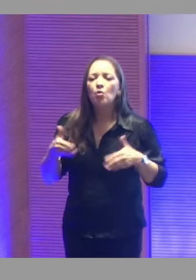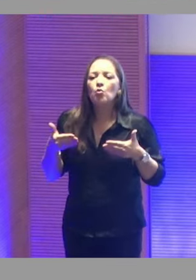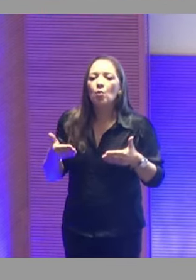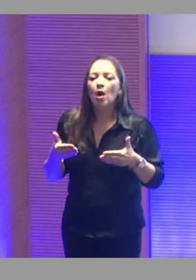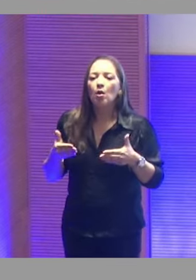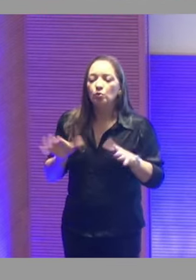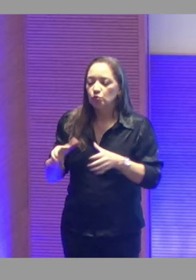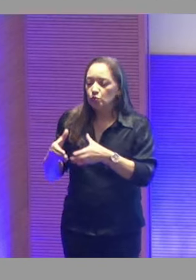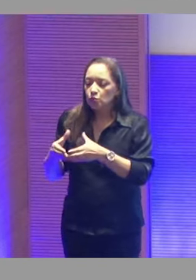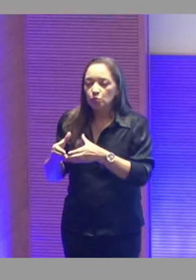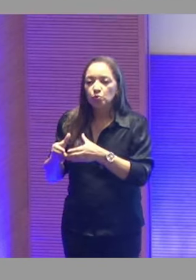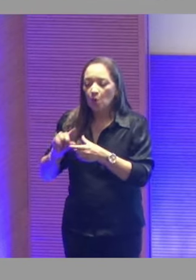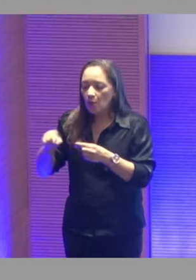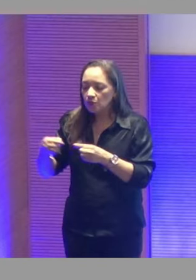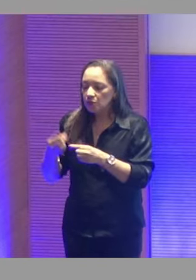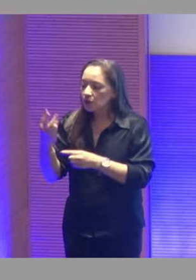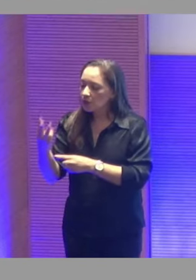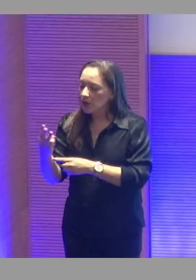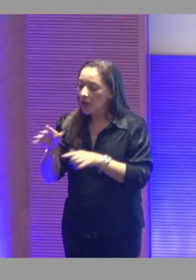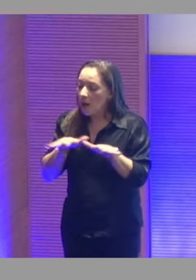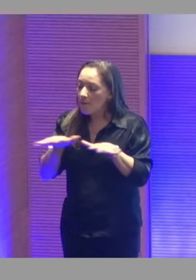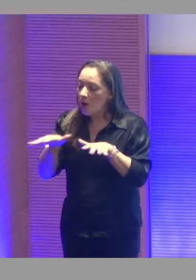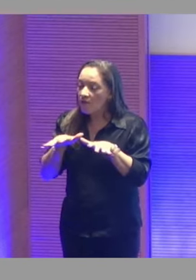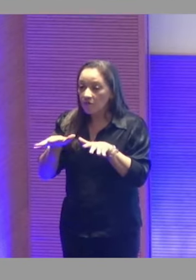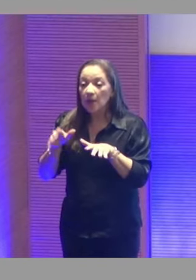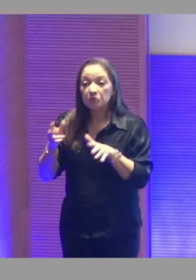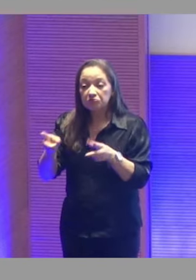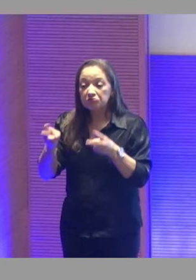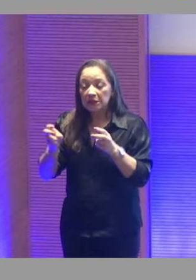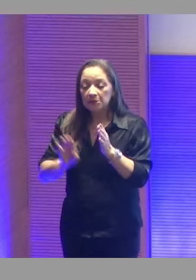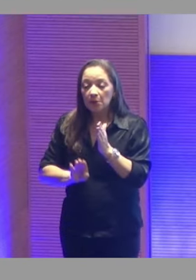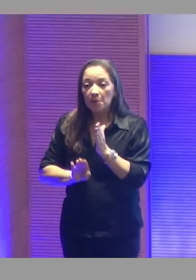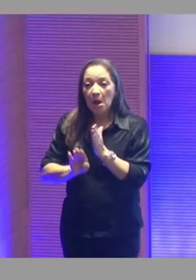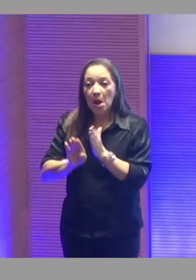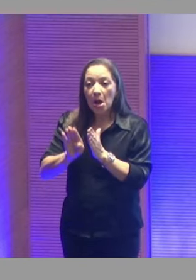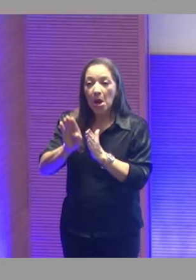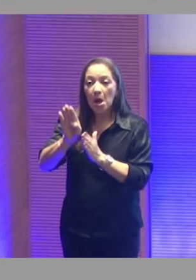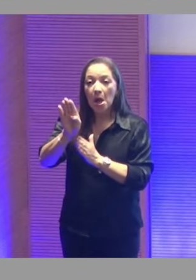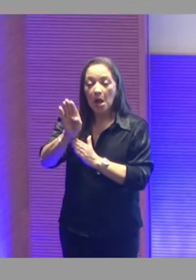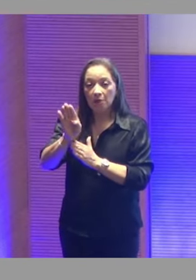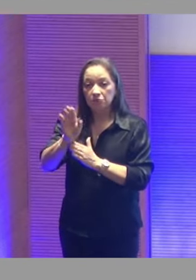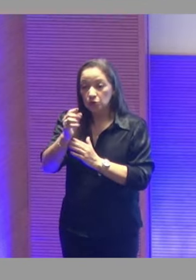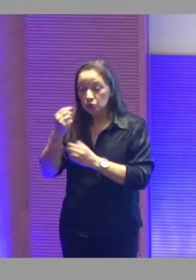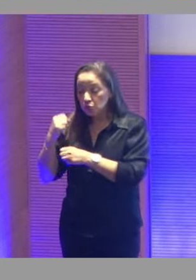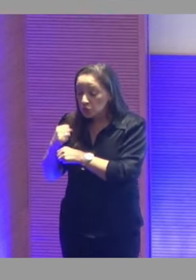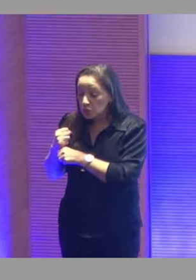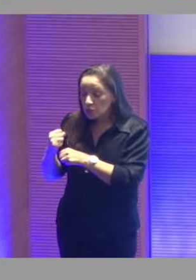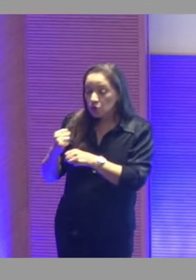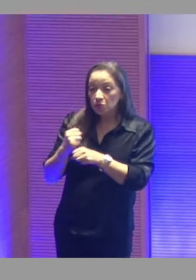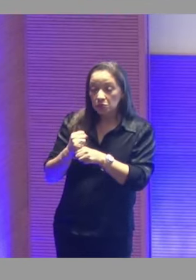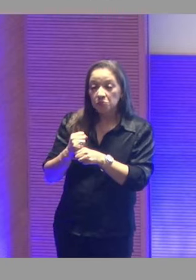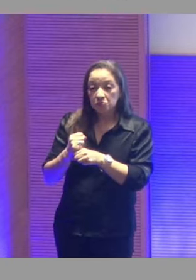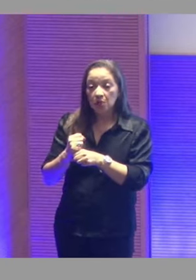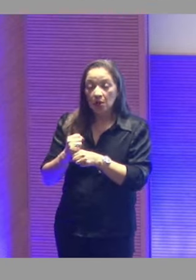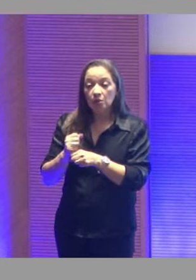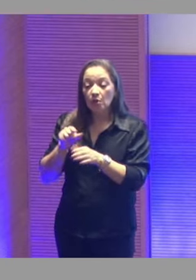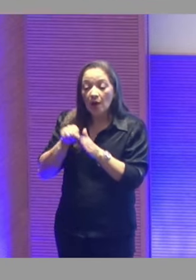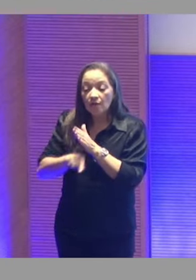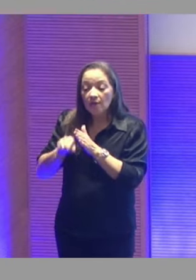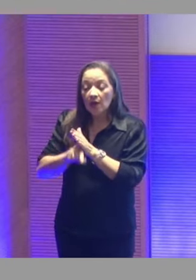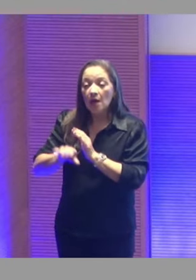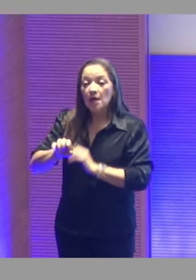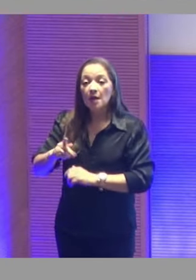movimento que a a gente tem visto ser crescente nos últimos anos no inventário do ghg acho que as organizações entendem já que só